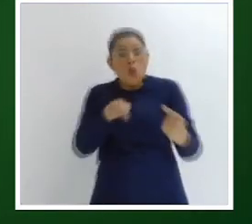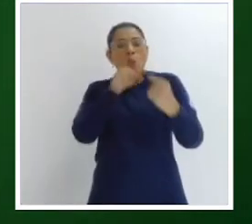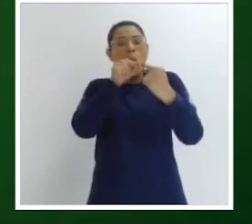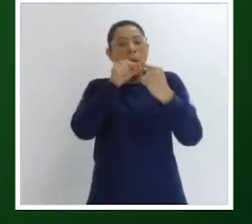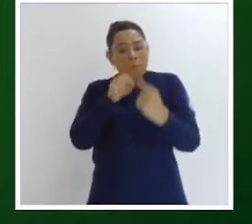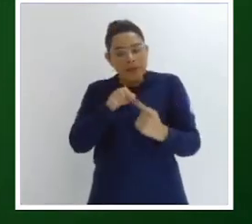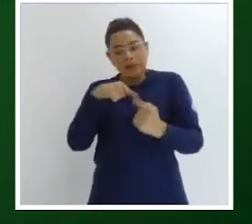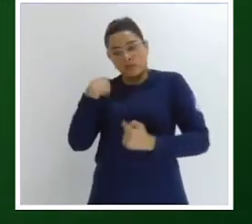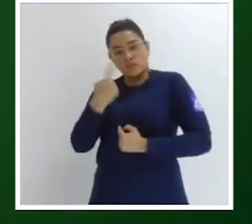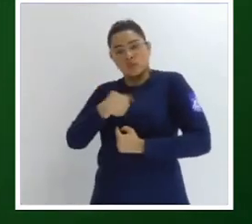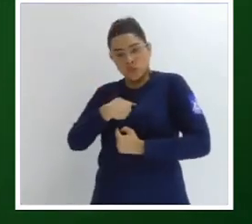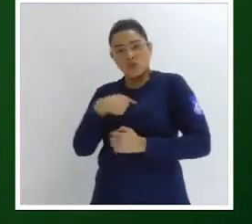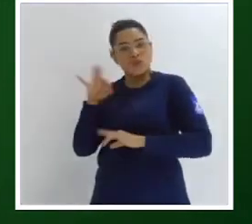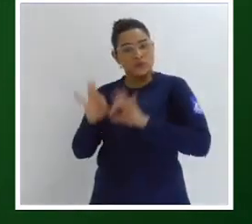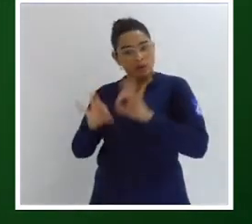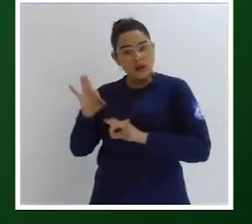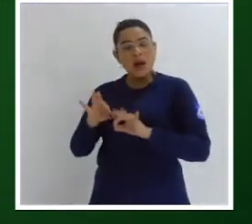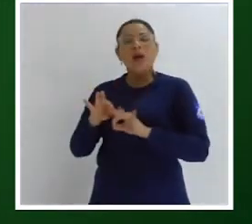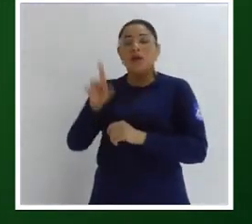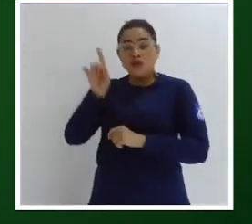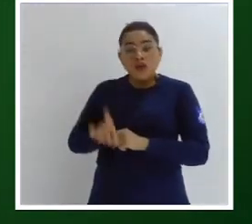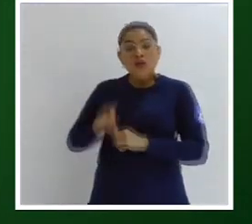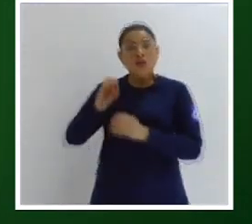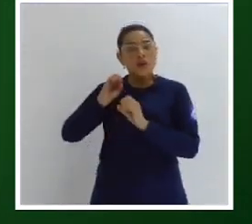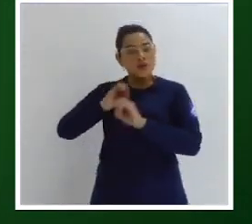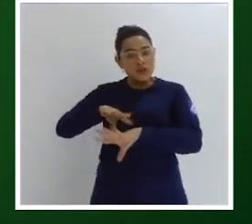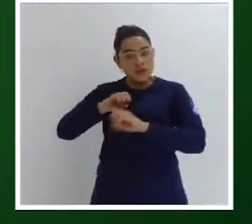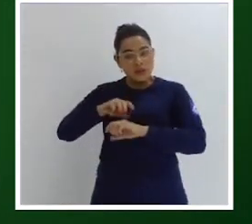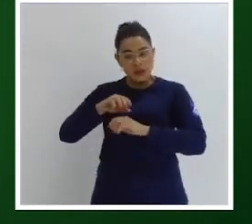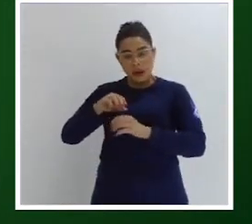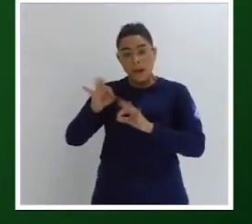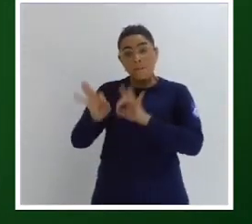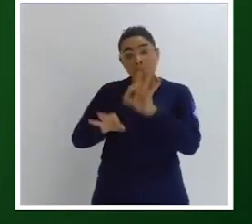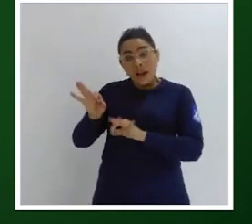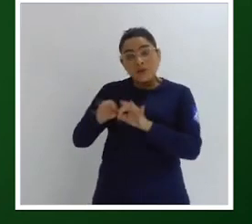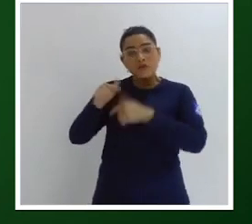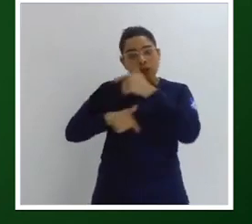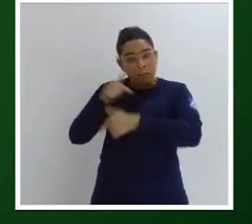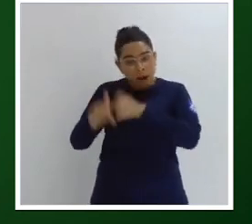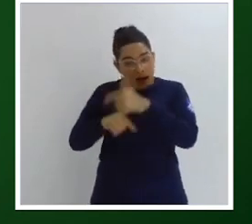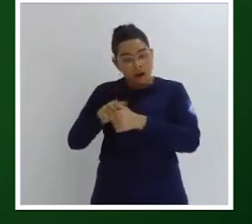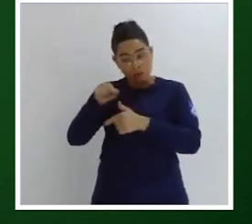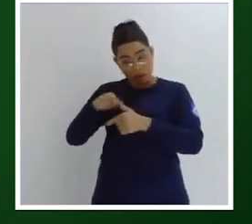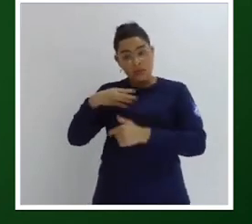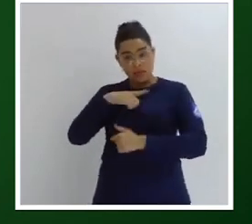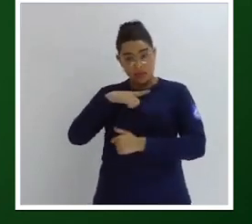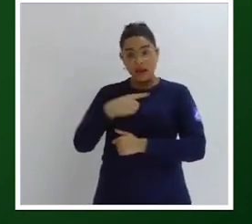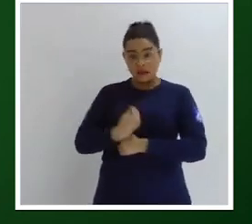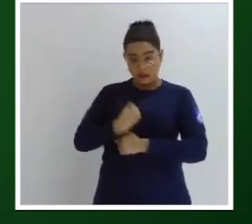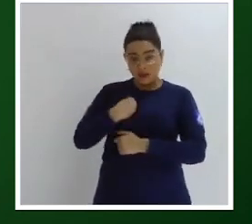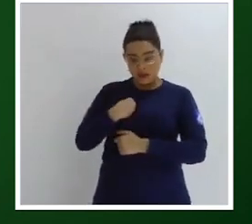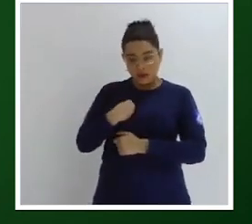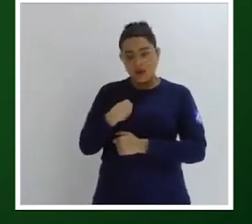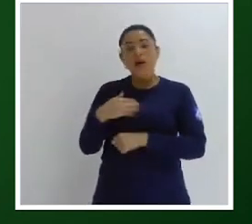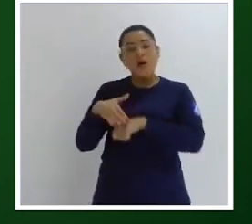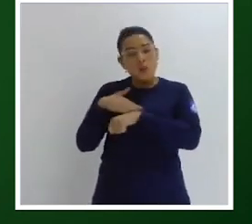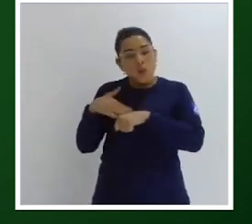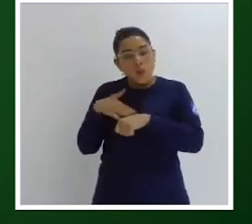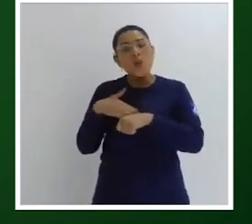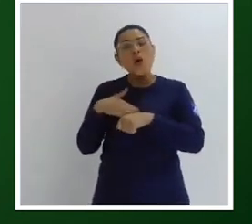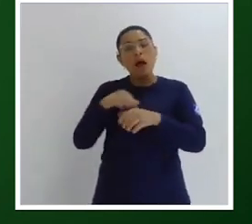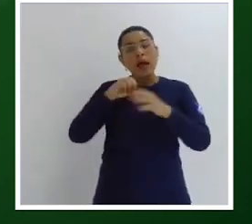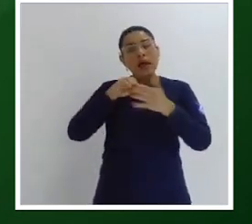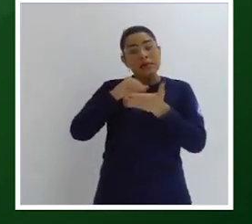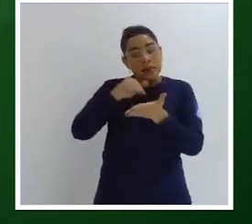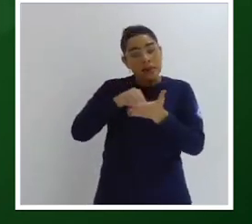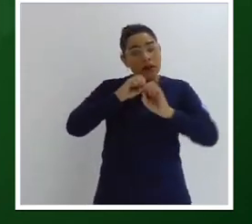do nosso plano A Diretoria de Ensino tem o seu plano de trabalho esse plano de trabalho ele conversa com plano estratégico da secretaria